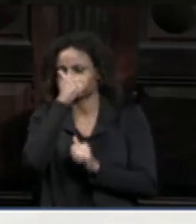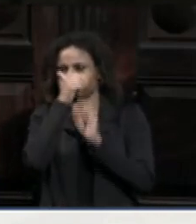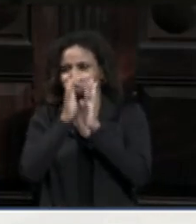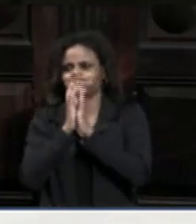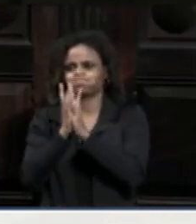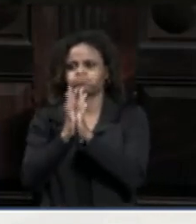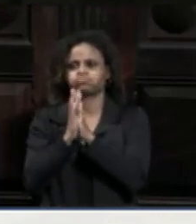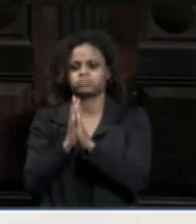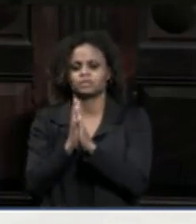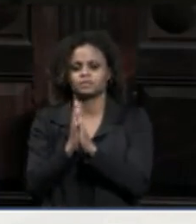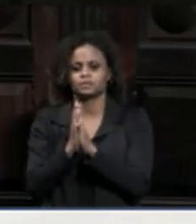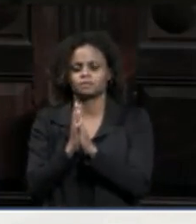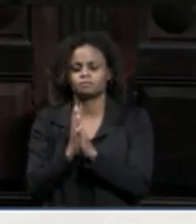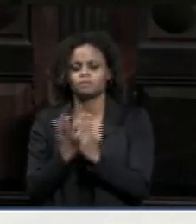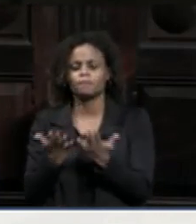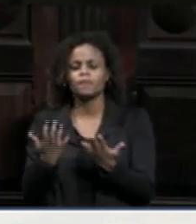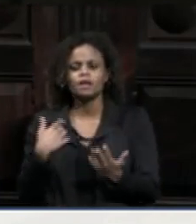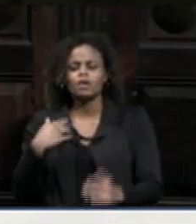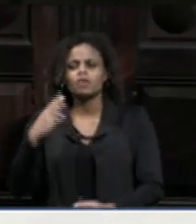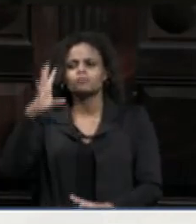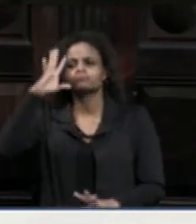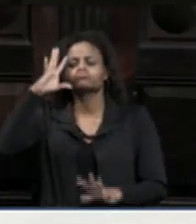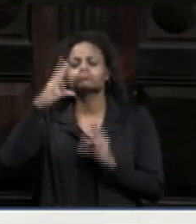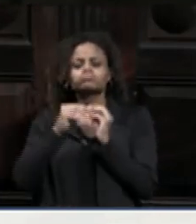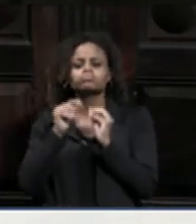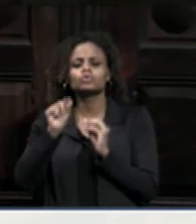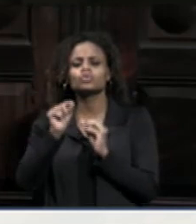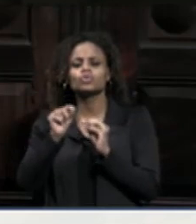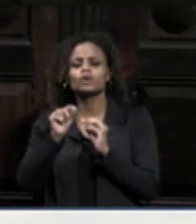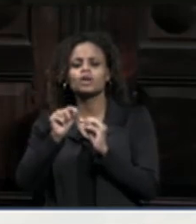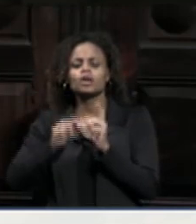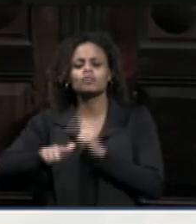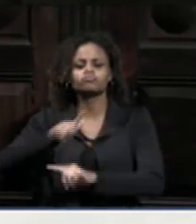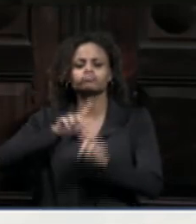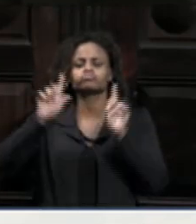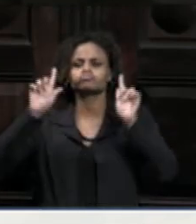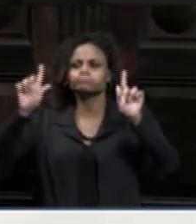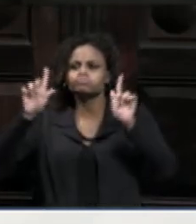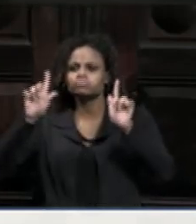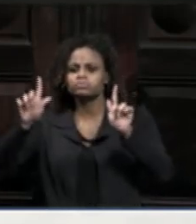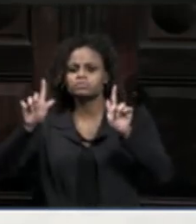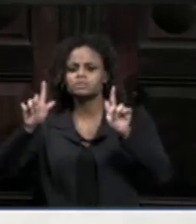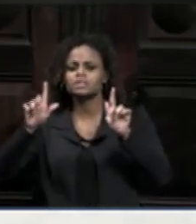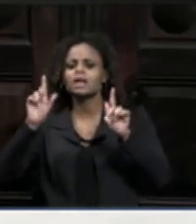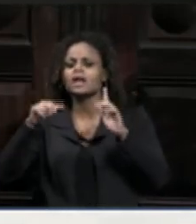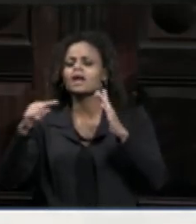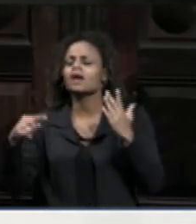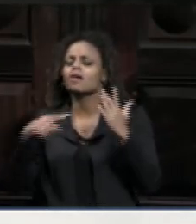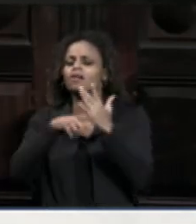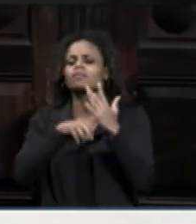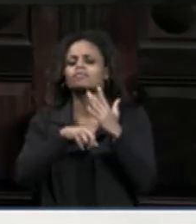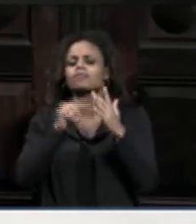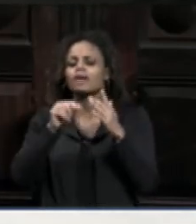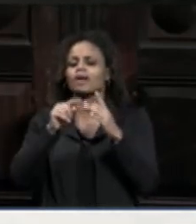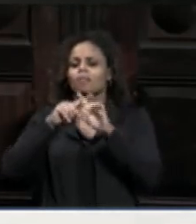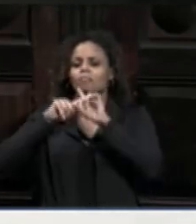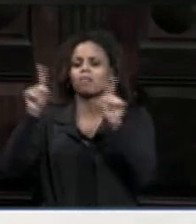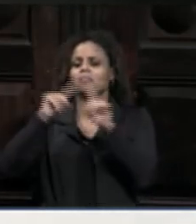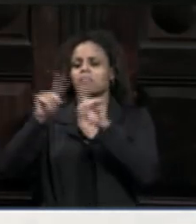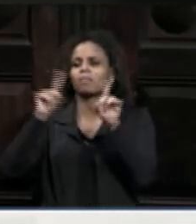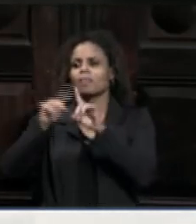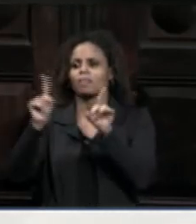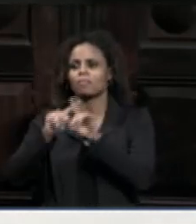Entendi que a manifestação se destina a criticar a ausência